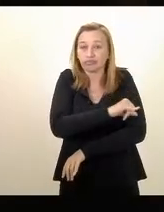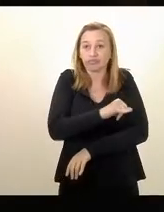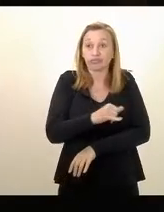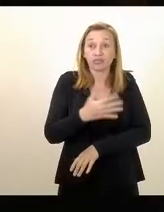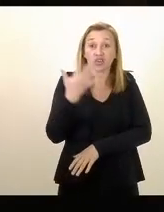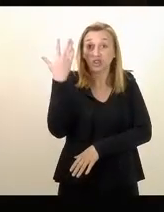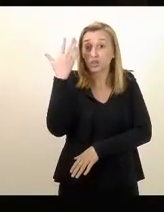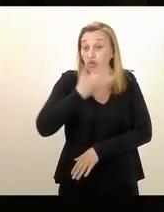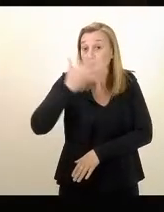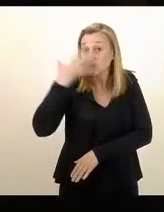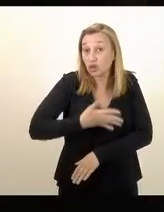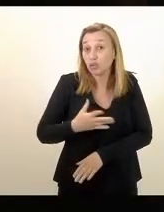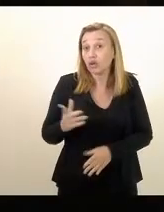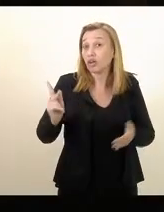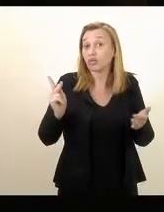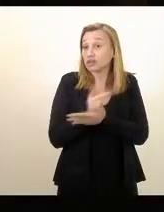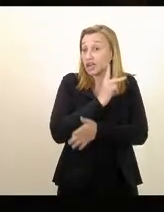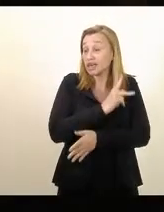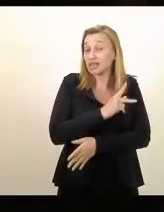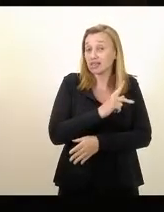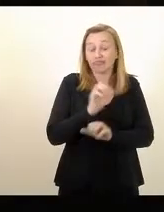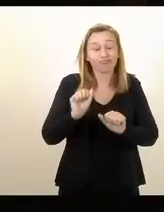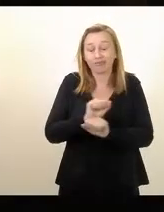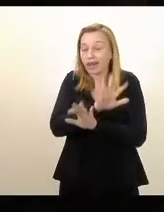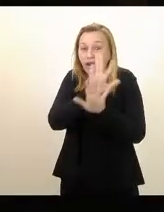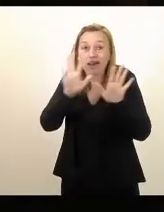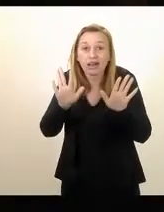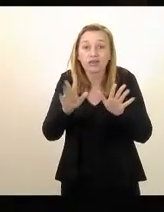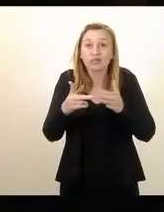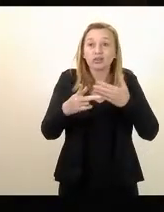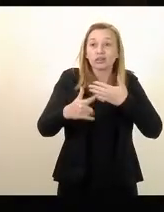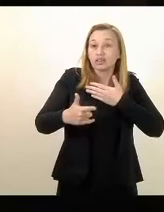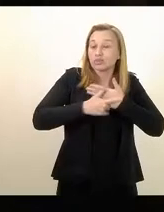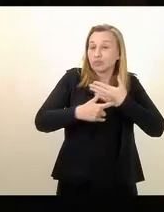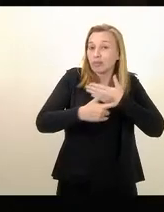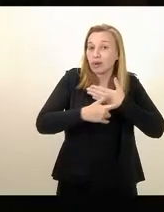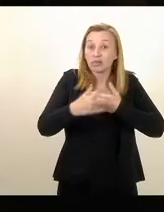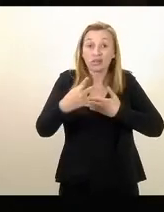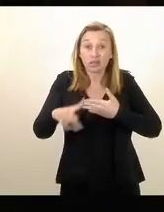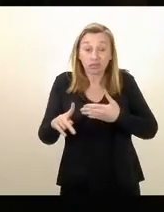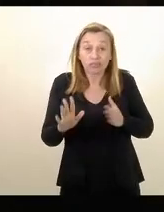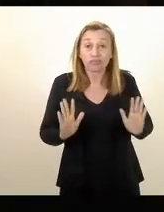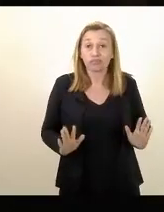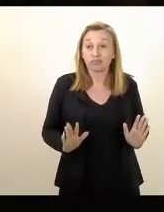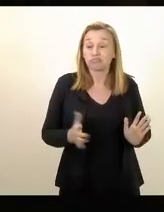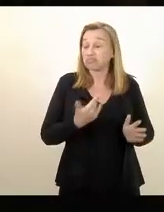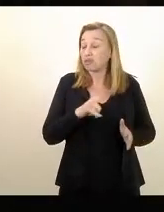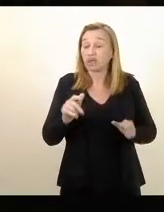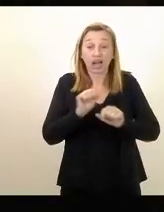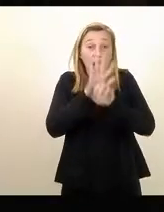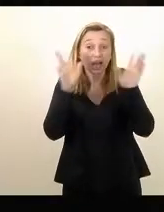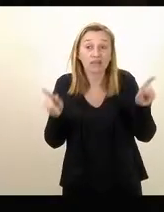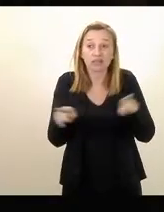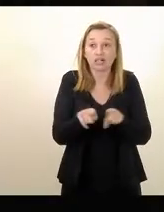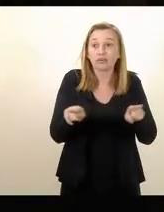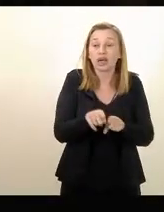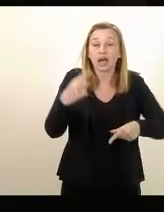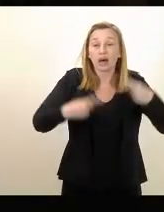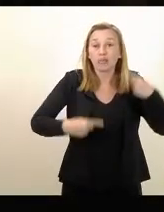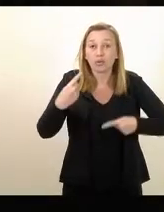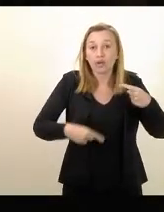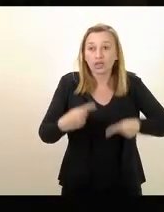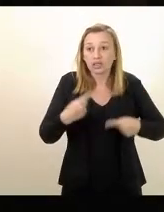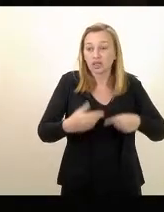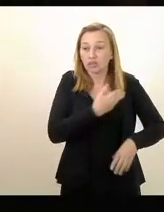gente não vê o que faz não está claro as suas designações e não está claro também a política pública de